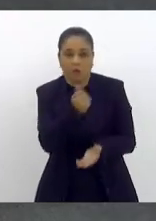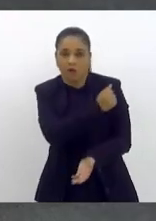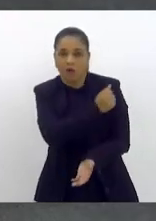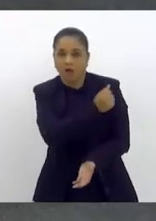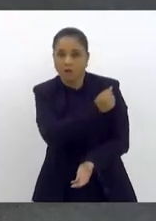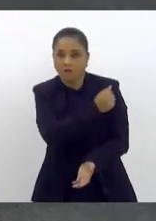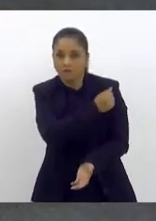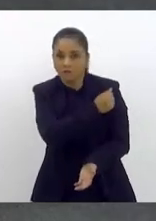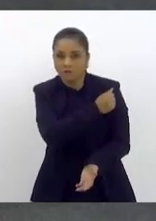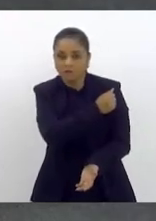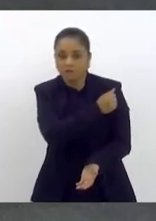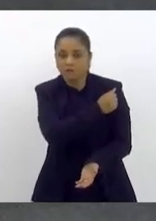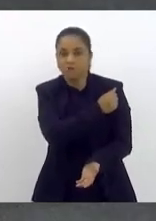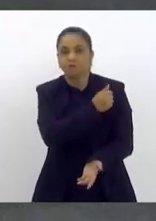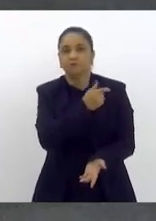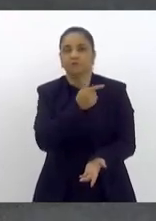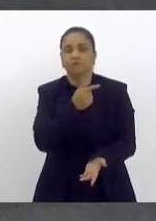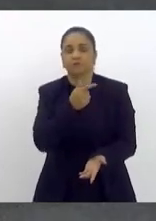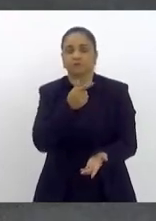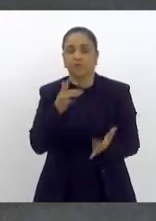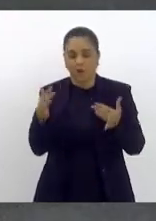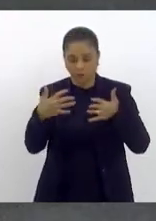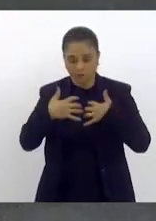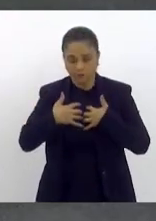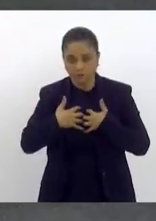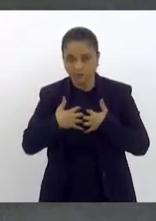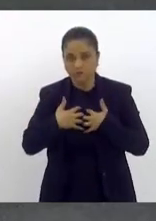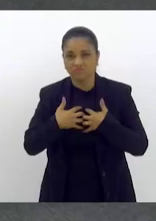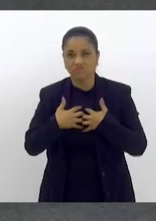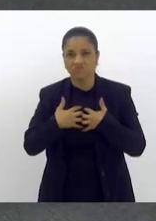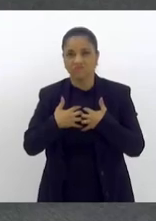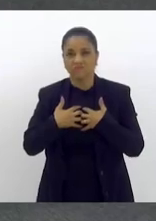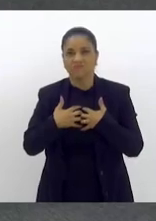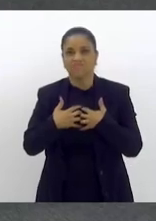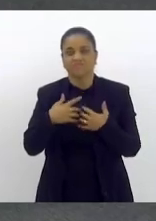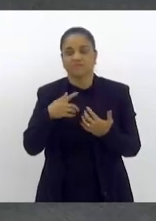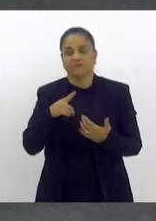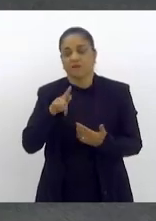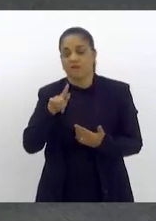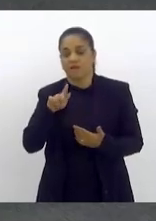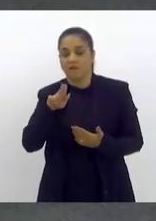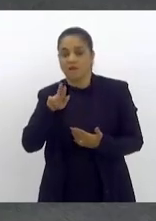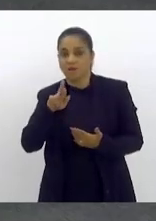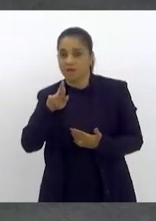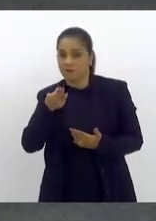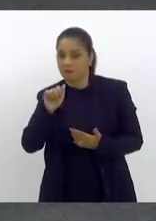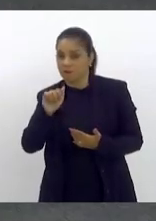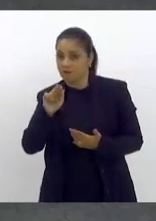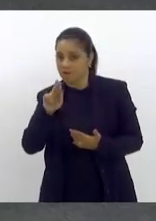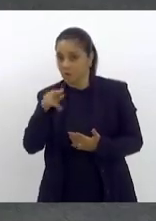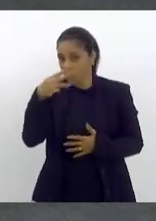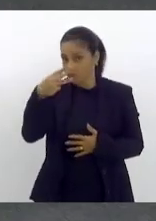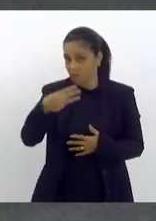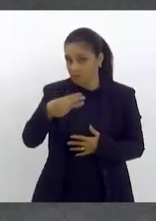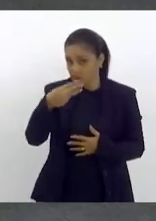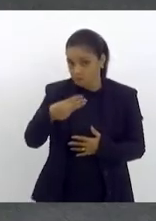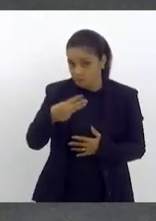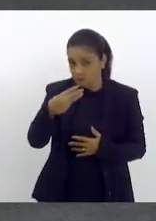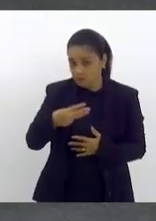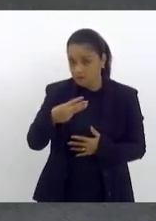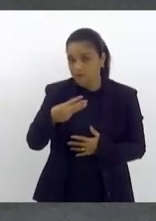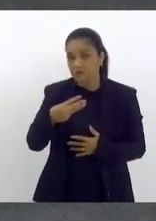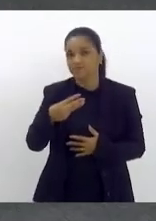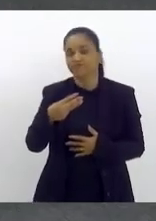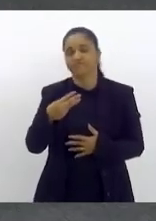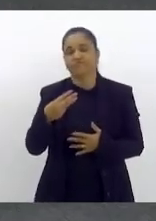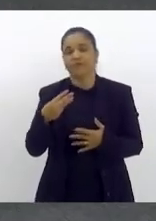de um grau alto. Então, o aluno tinha, né, muitos comportamentos, né, assim,